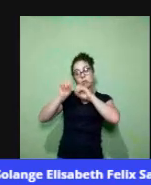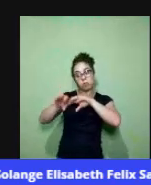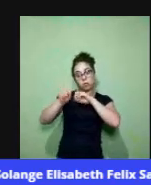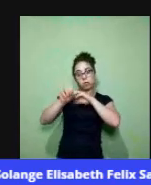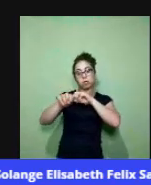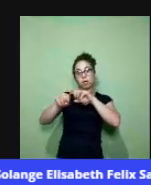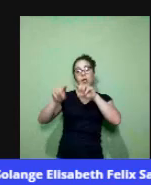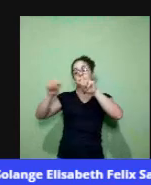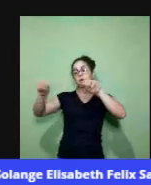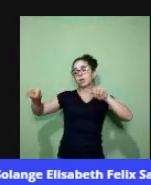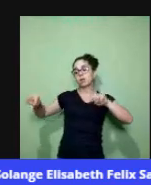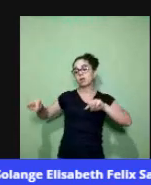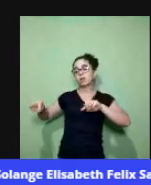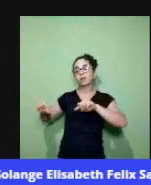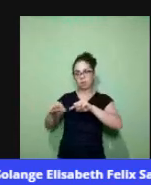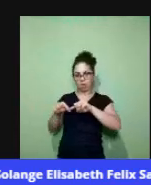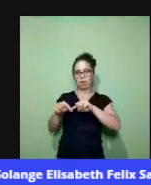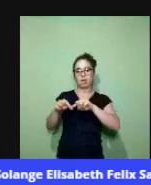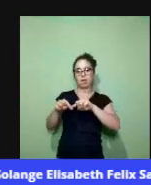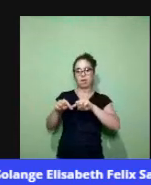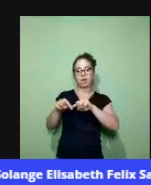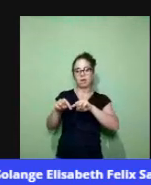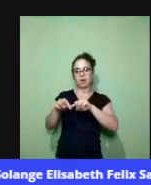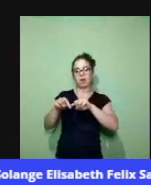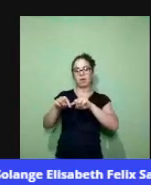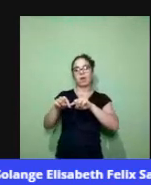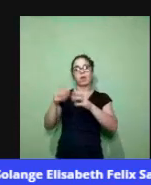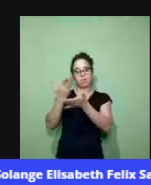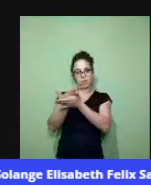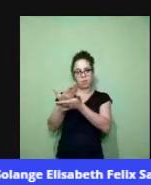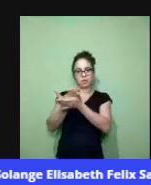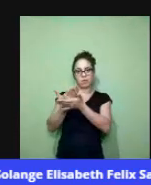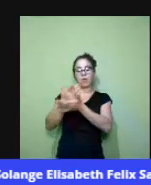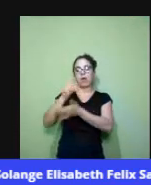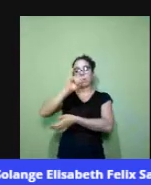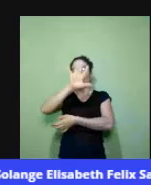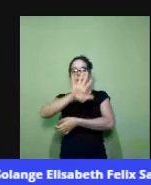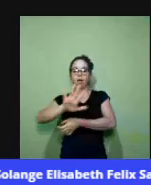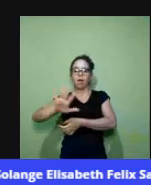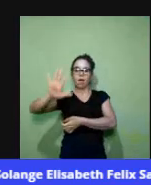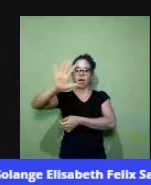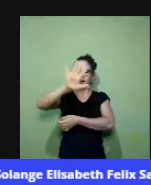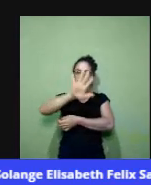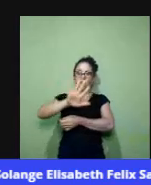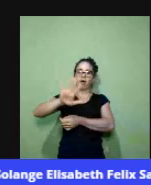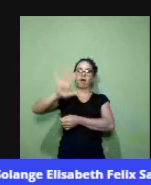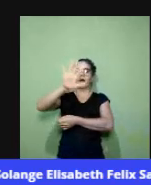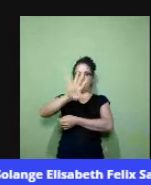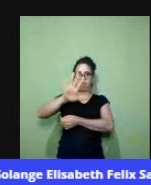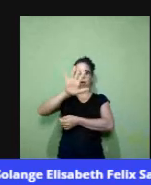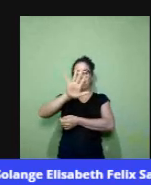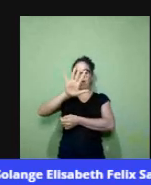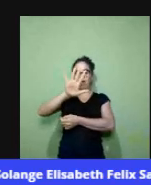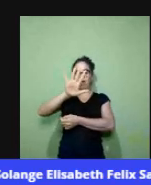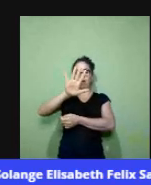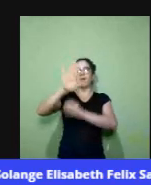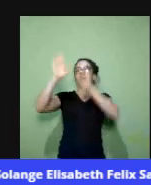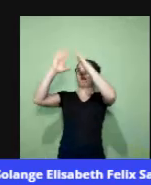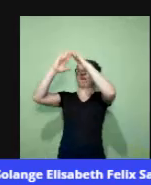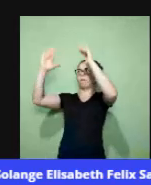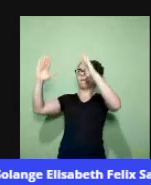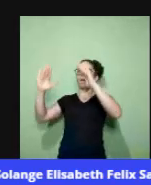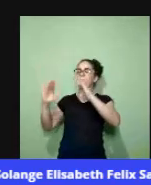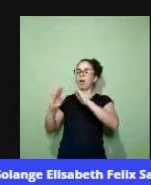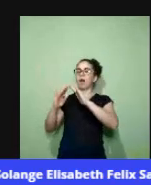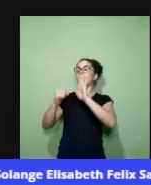dentro de um conteúdo que está sendo trabalhado. Muitas vezes, na sala, a gente está trabalhando ele apenas com uma imagem, como nós colocamos no